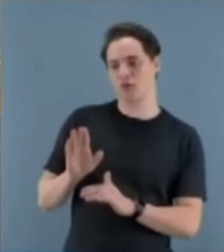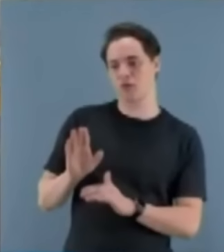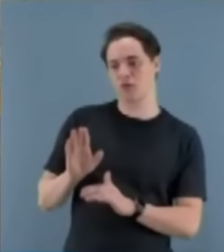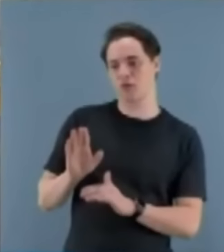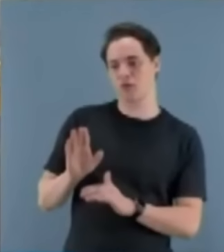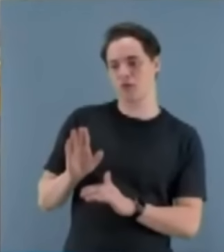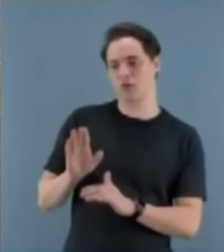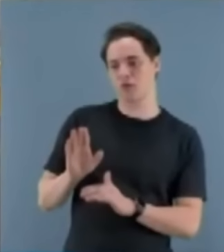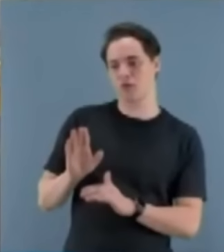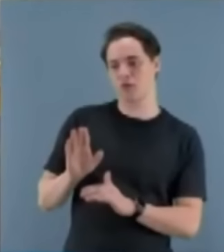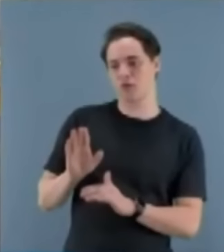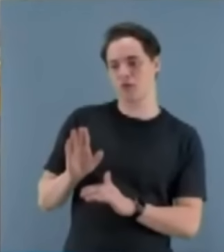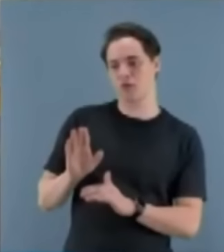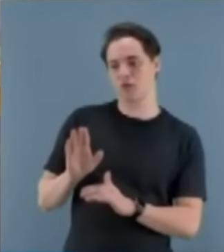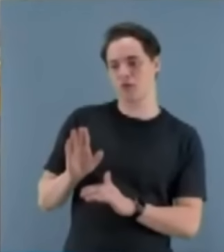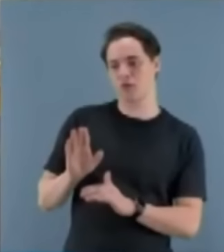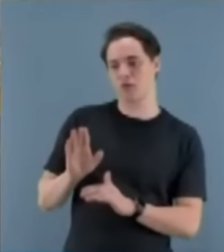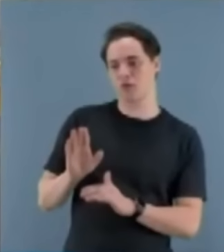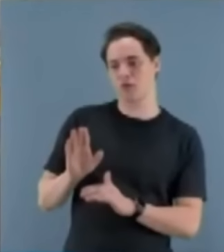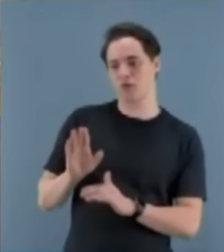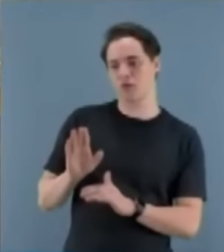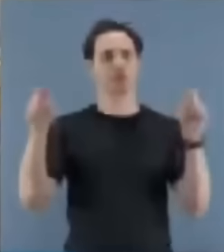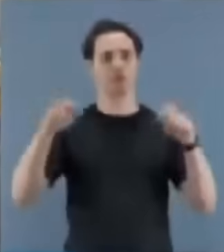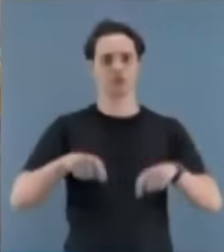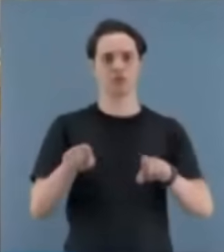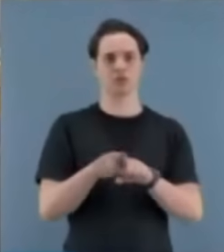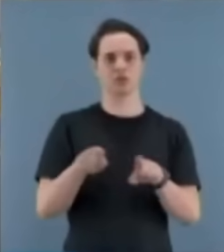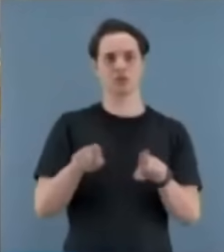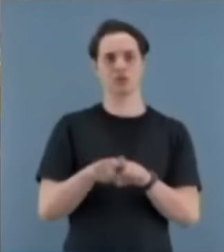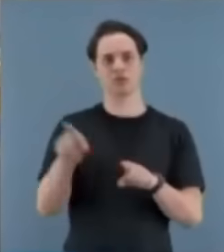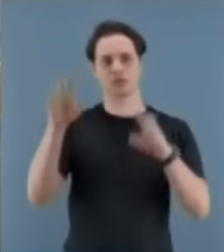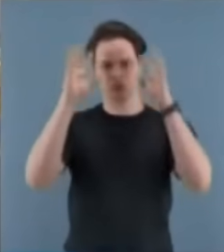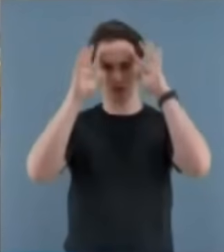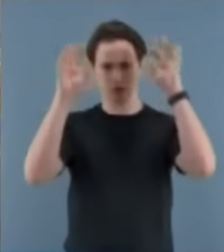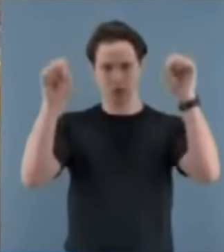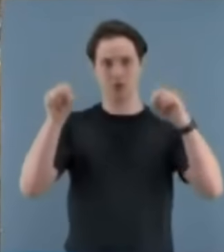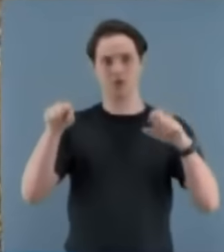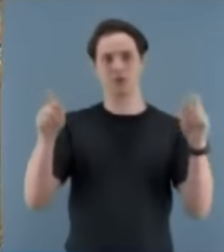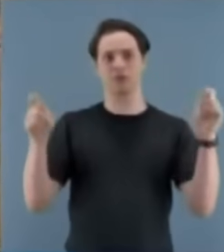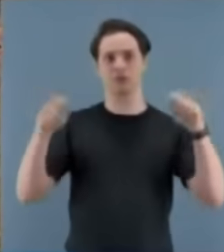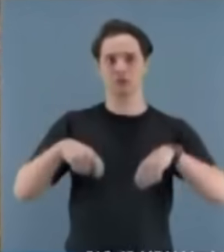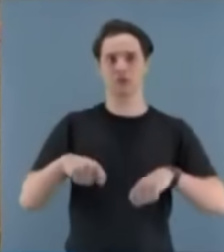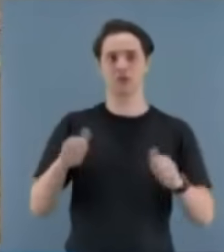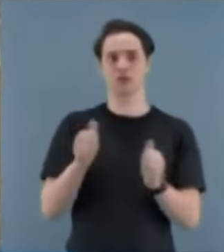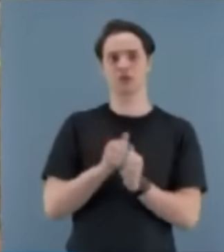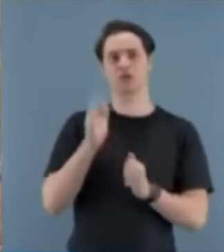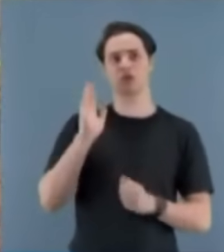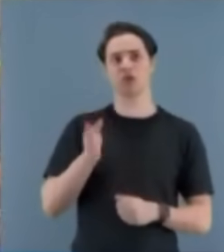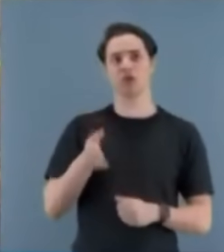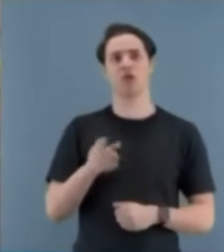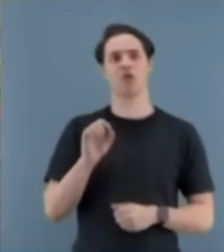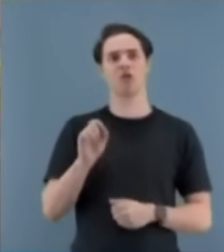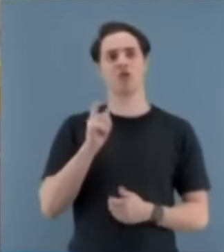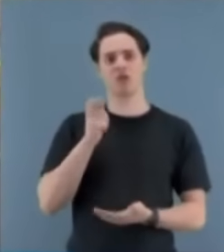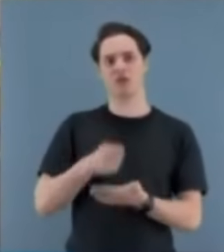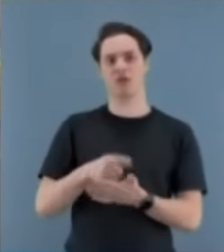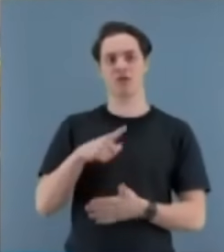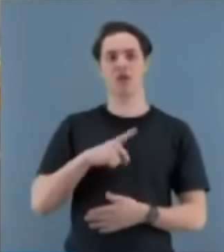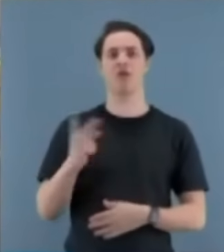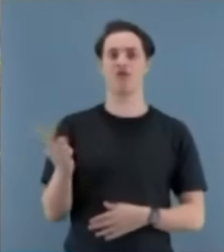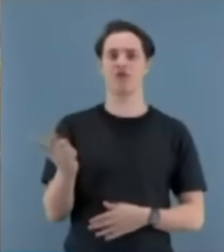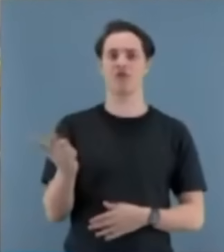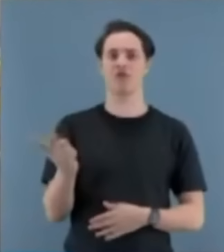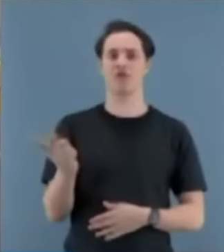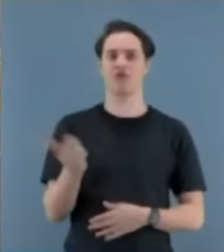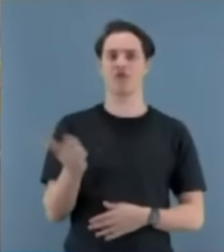E isso é perfeitamente possível. O próprio Supremo Tribunal Federal já manifestou a validade e a